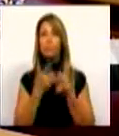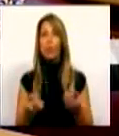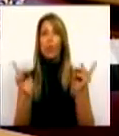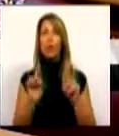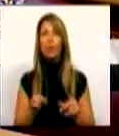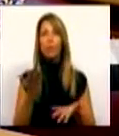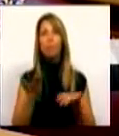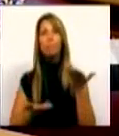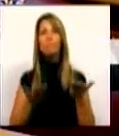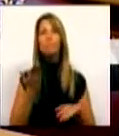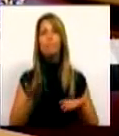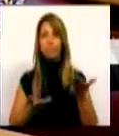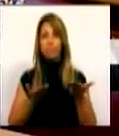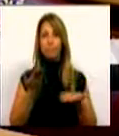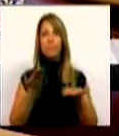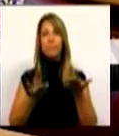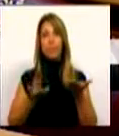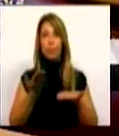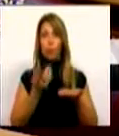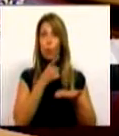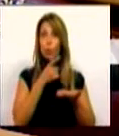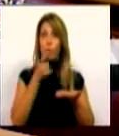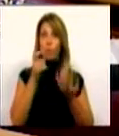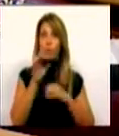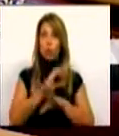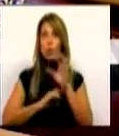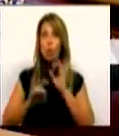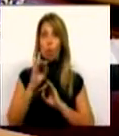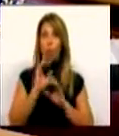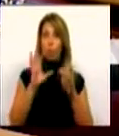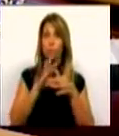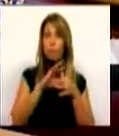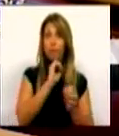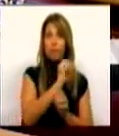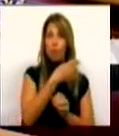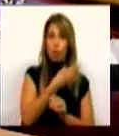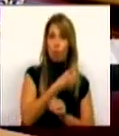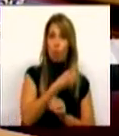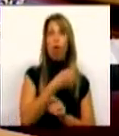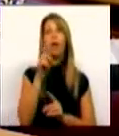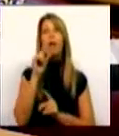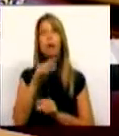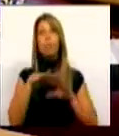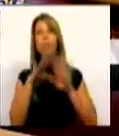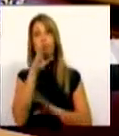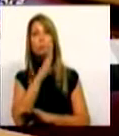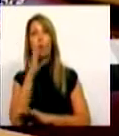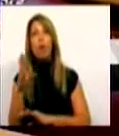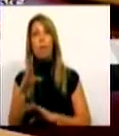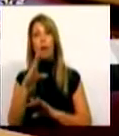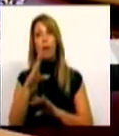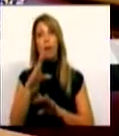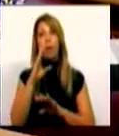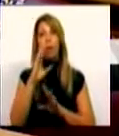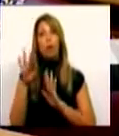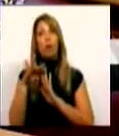um equilíbrio entre compromissos europeus, no quadro do euro, e realização do programa do Governo, ou seja,